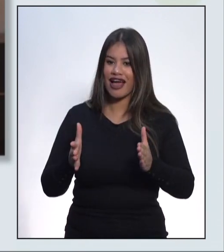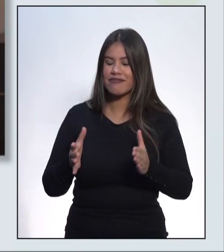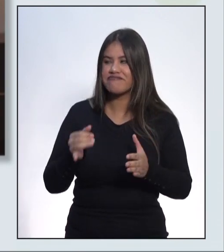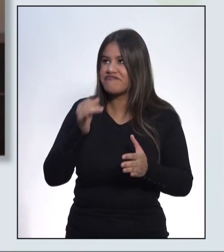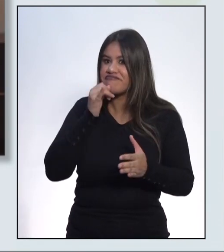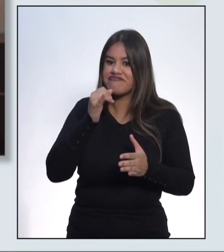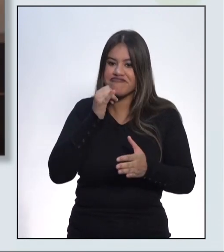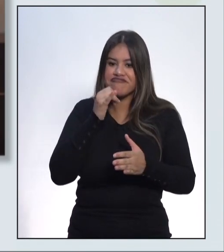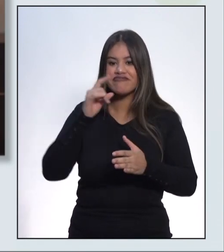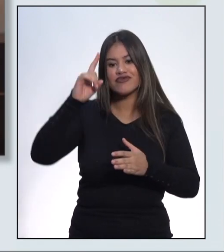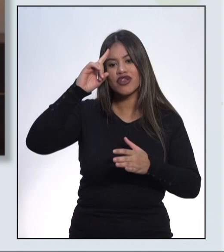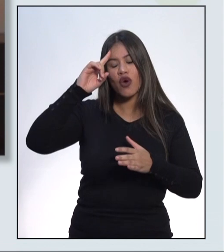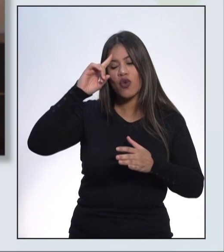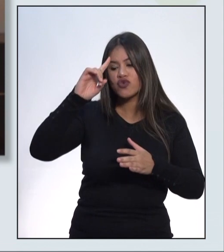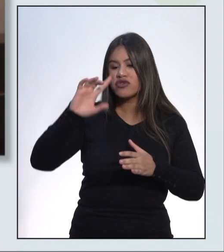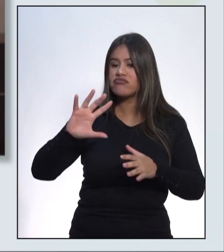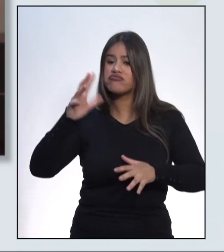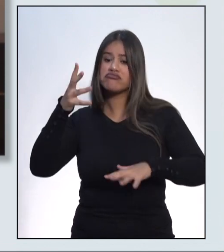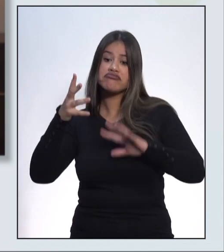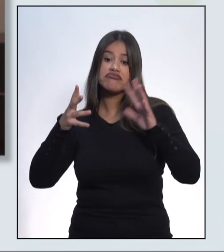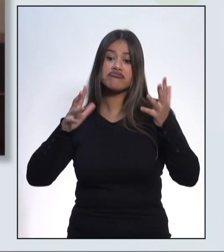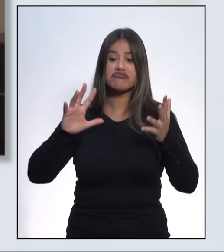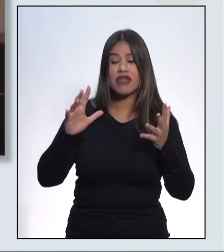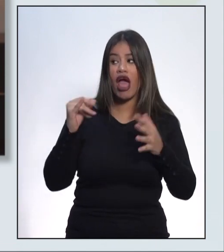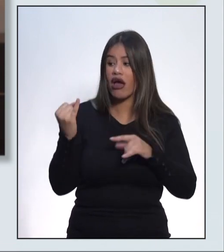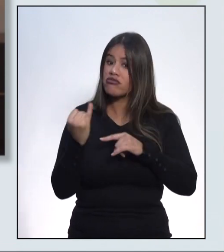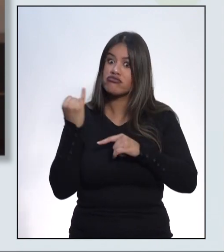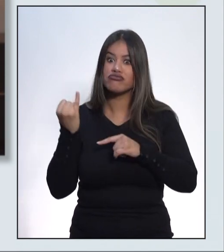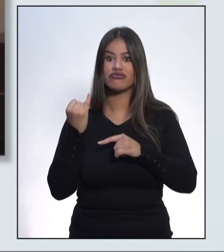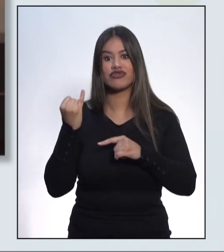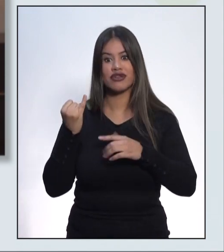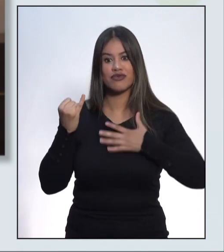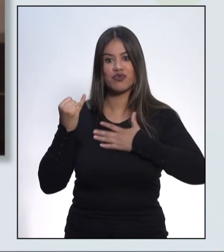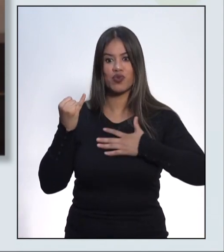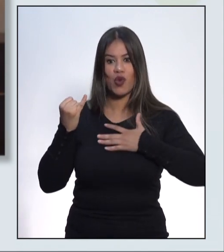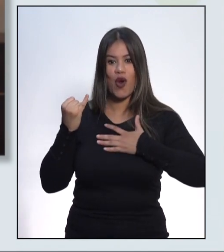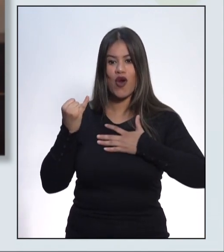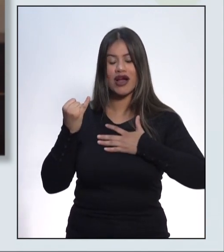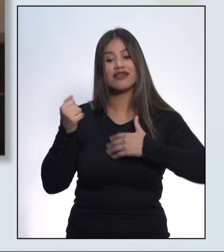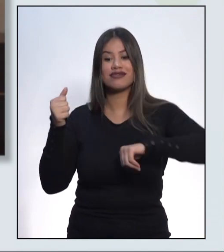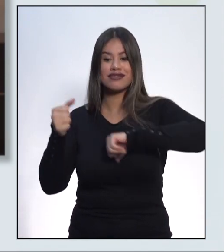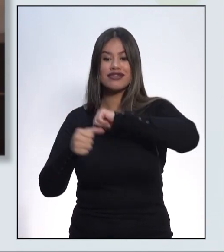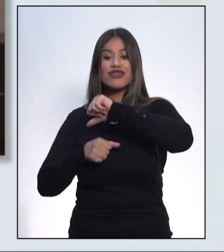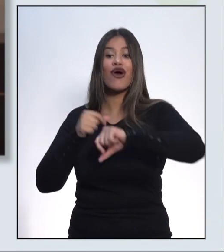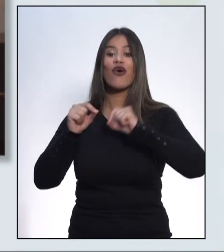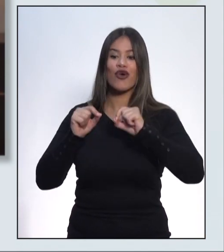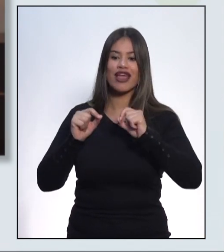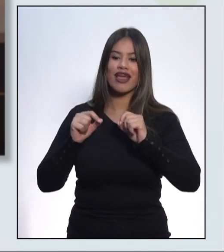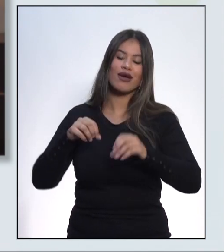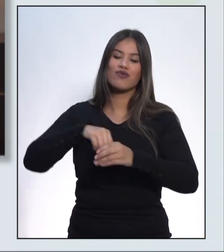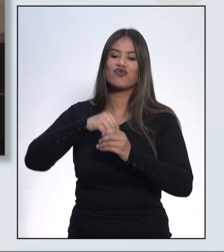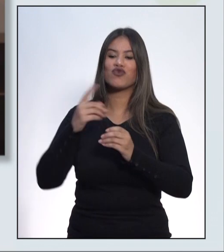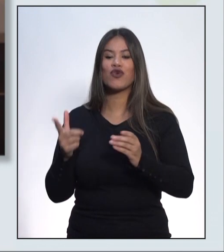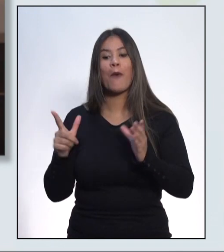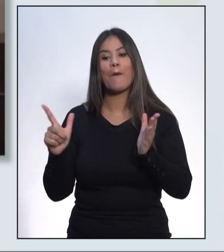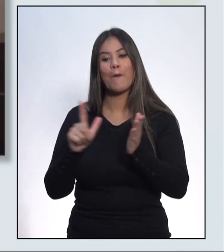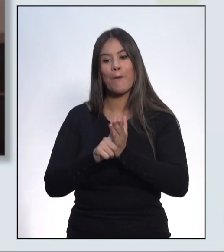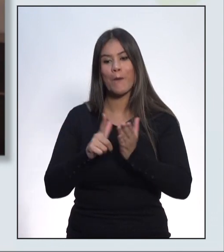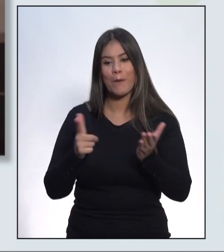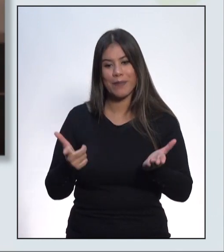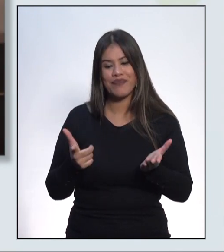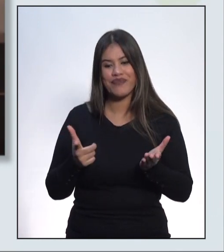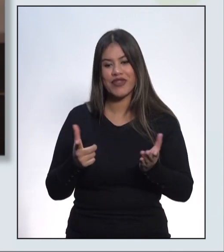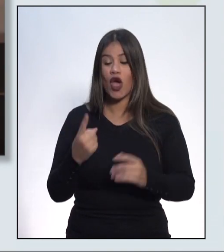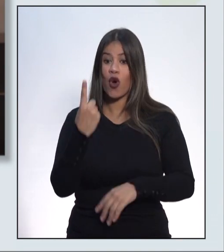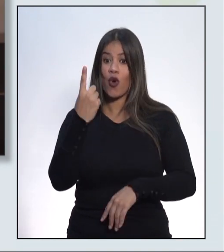a dia, algo que seja pessoalmente relevante e que você queira transformar em um conteúdo jornalístico. Vou dar